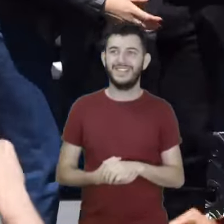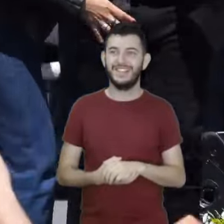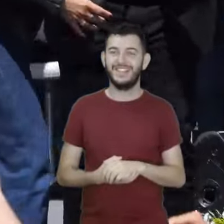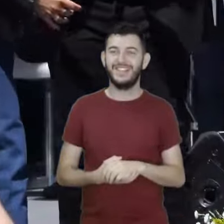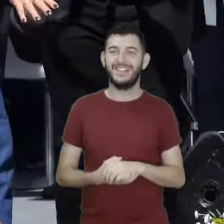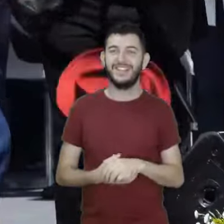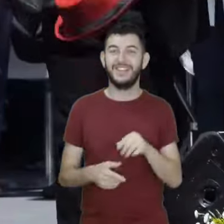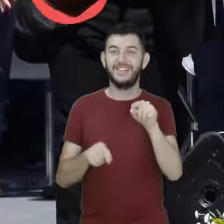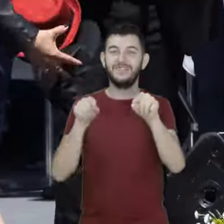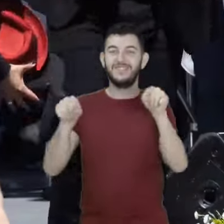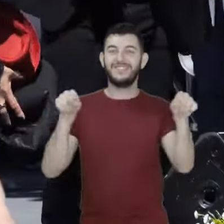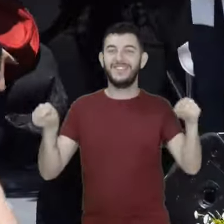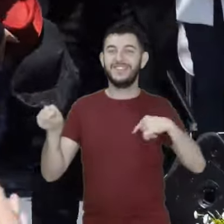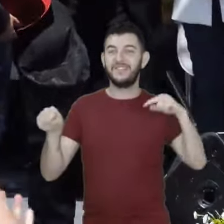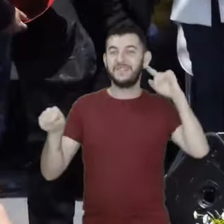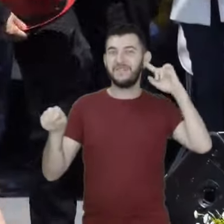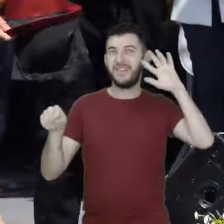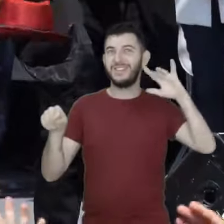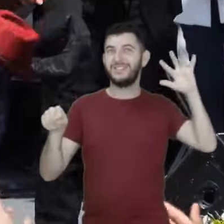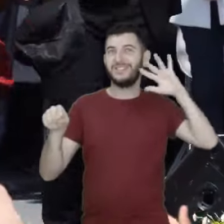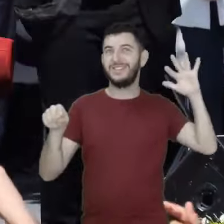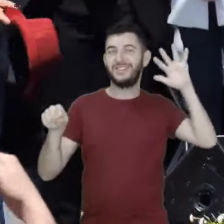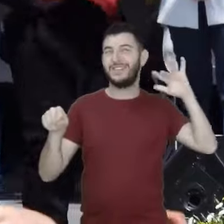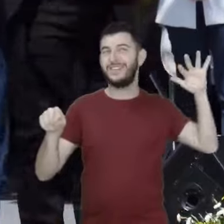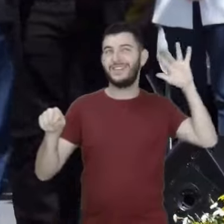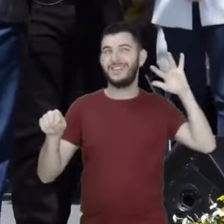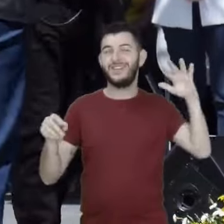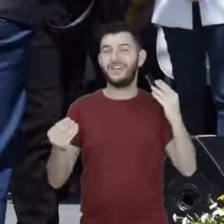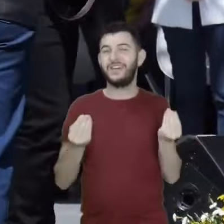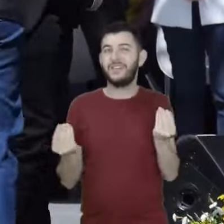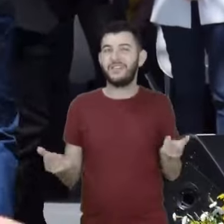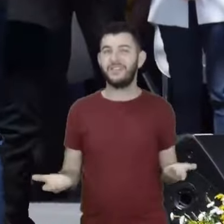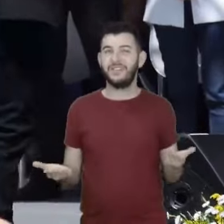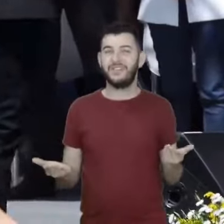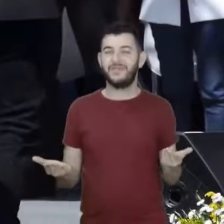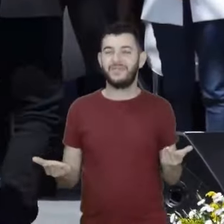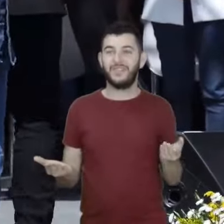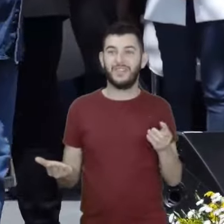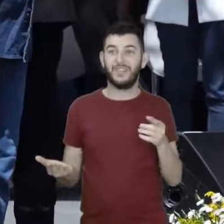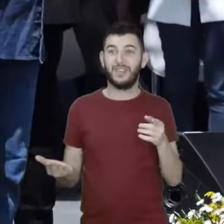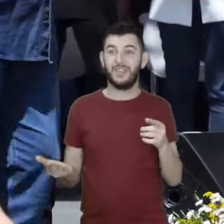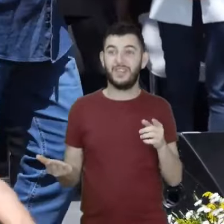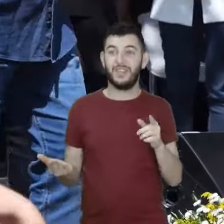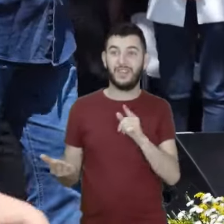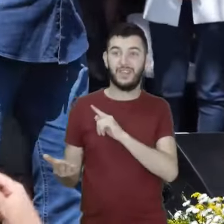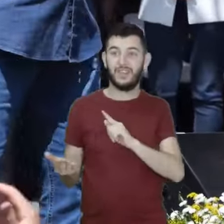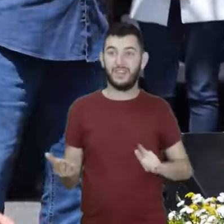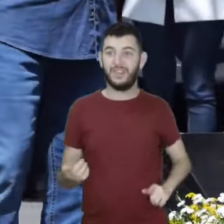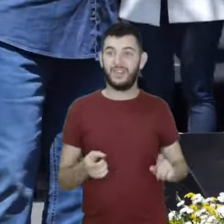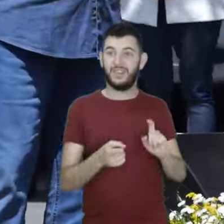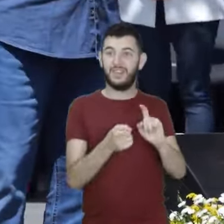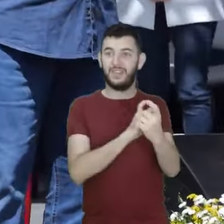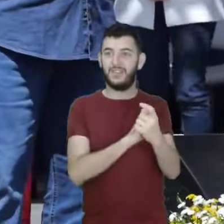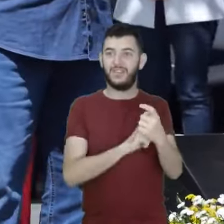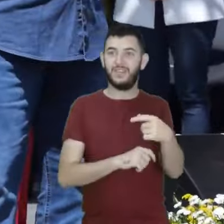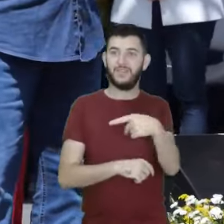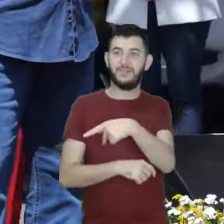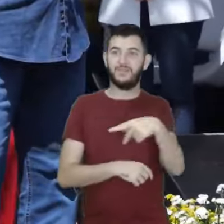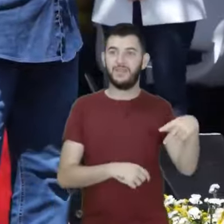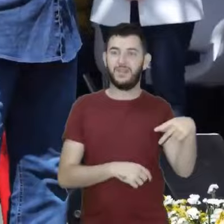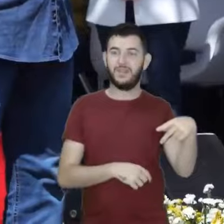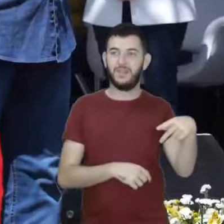imagina vocês que a gente é governado por um presidente que ontem, como ele